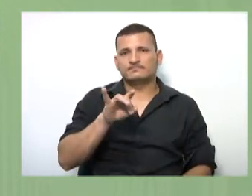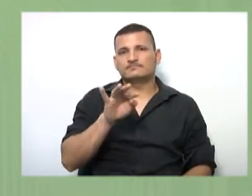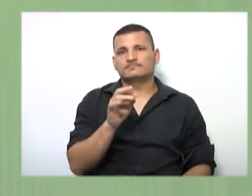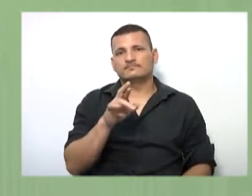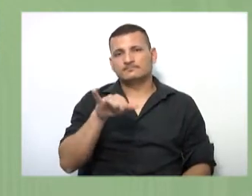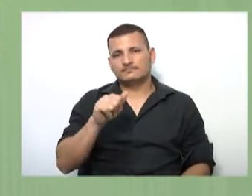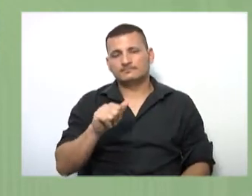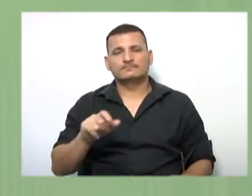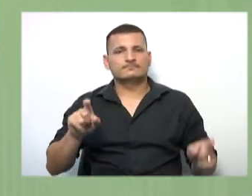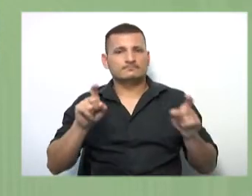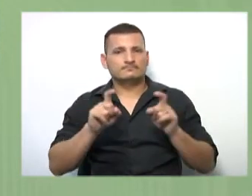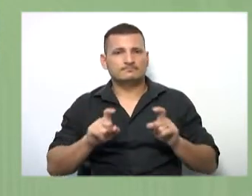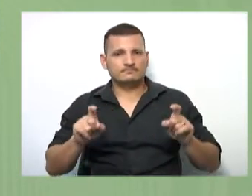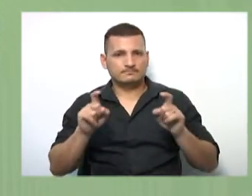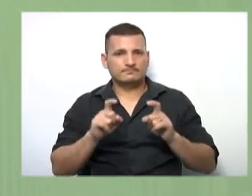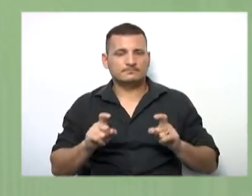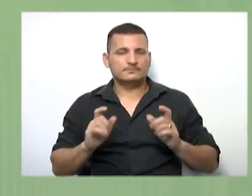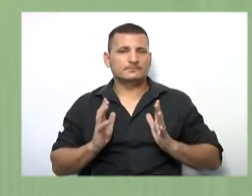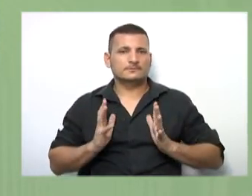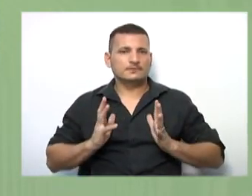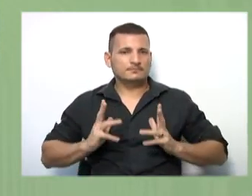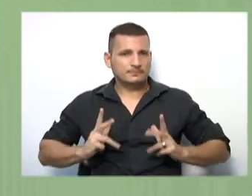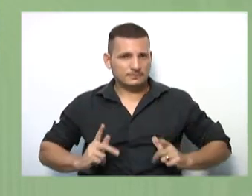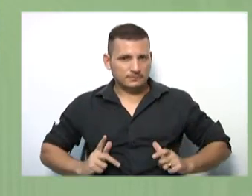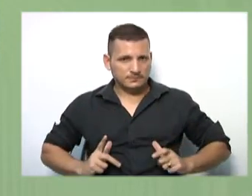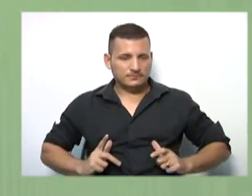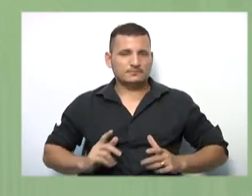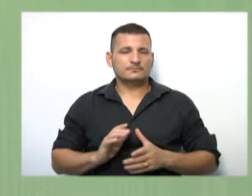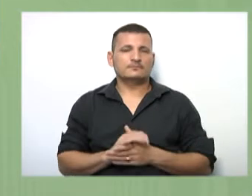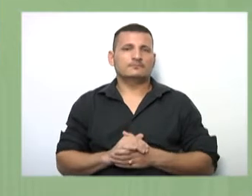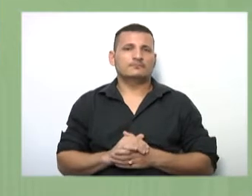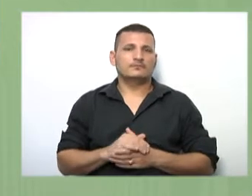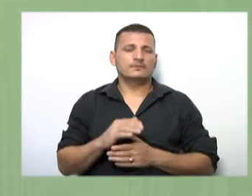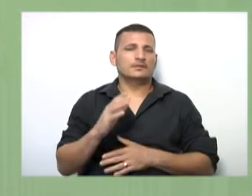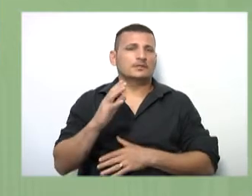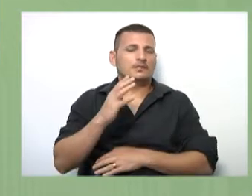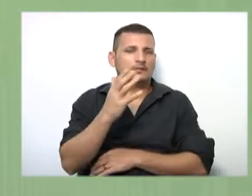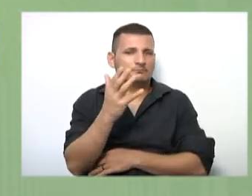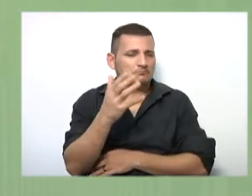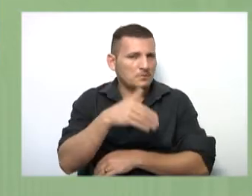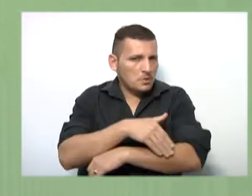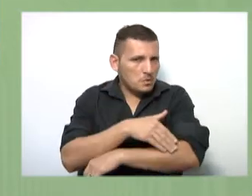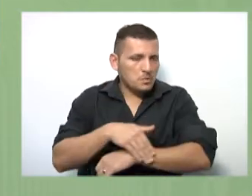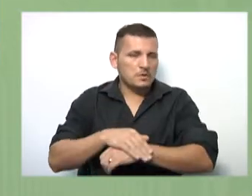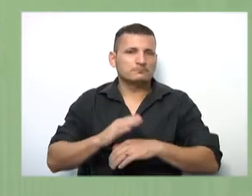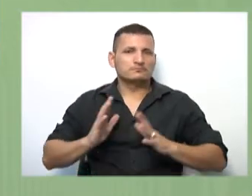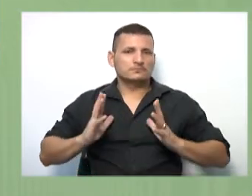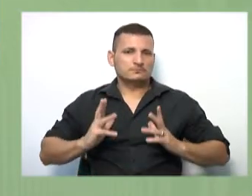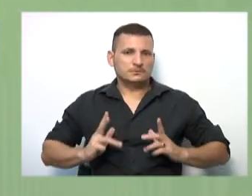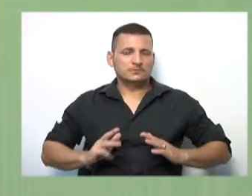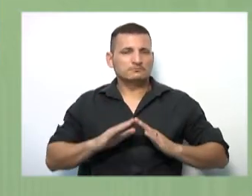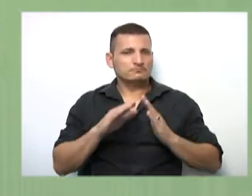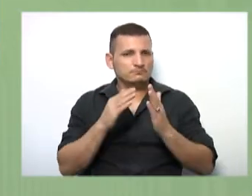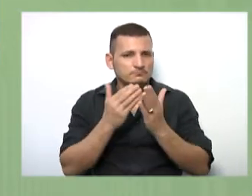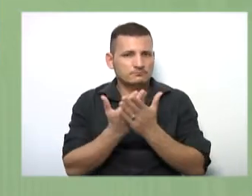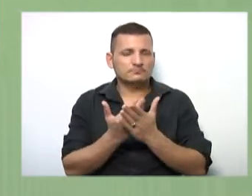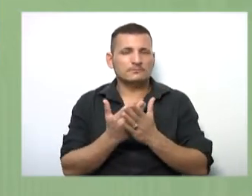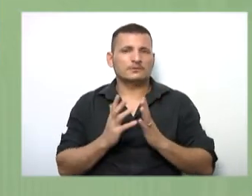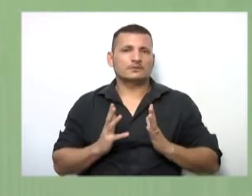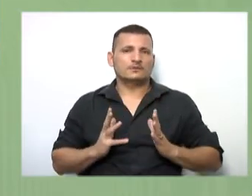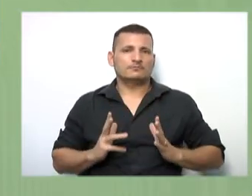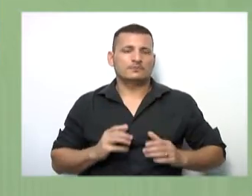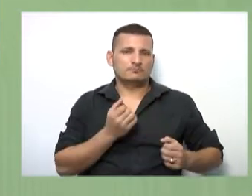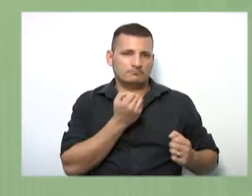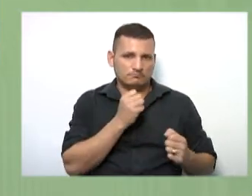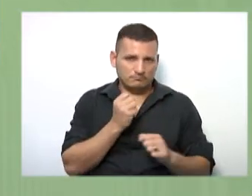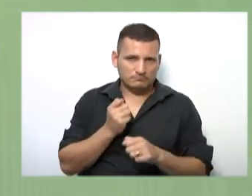informática, limpeza urbana, limpeza em hospitais, limpeza em escolas, em repartições públicas. A gente vê muito